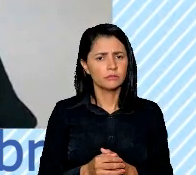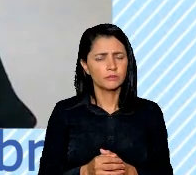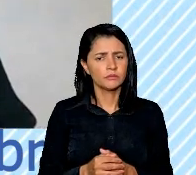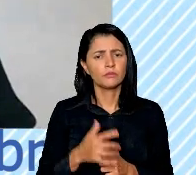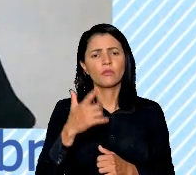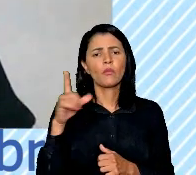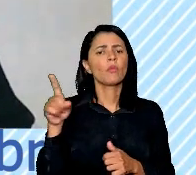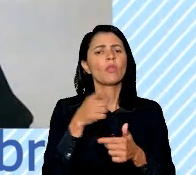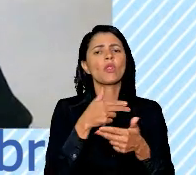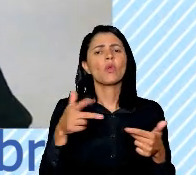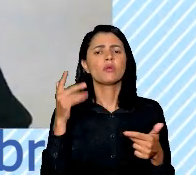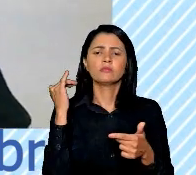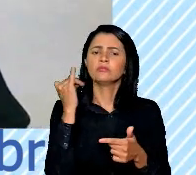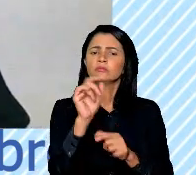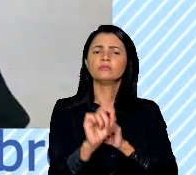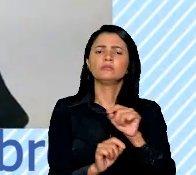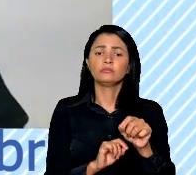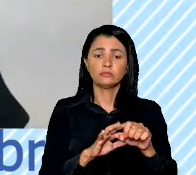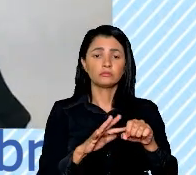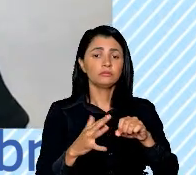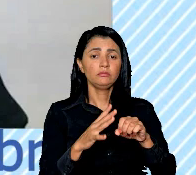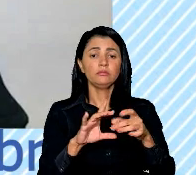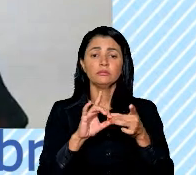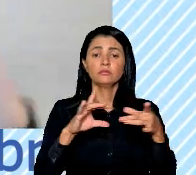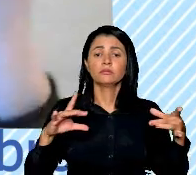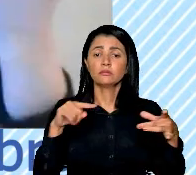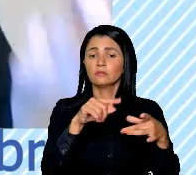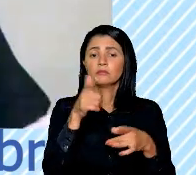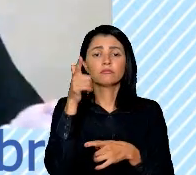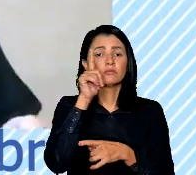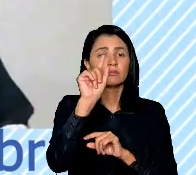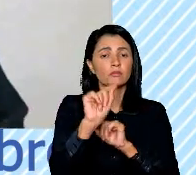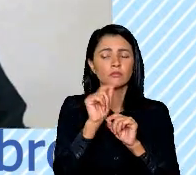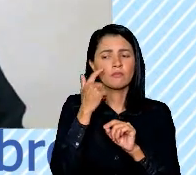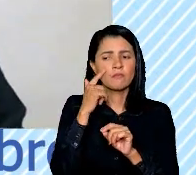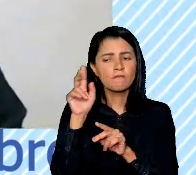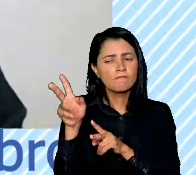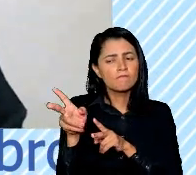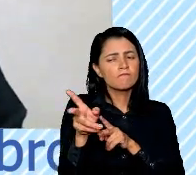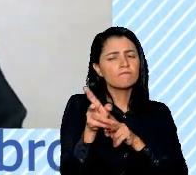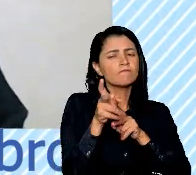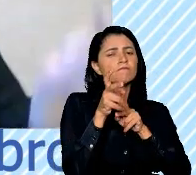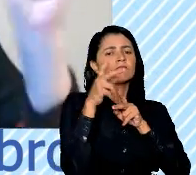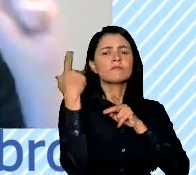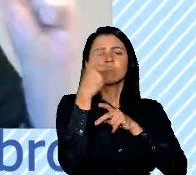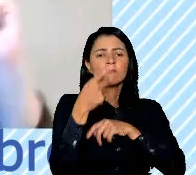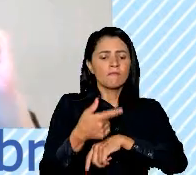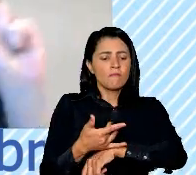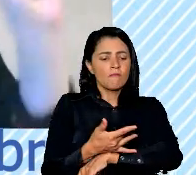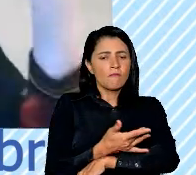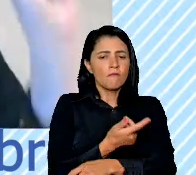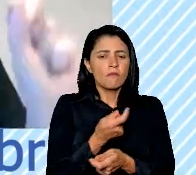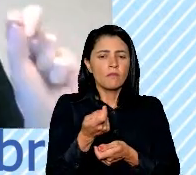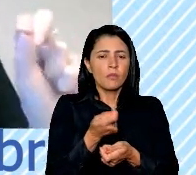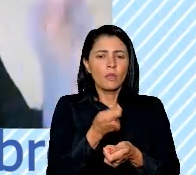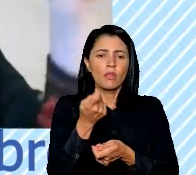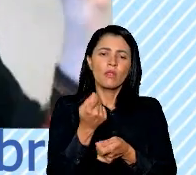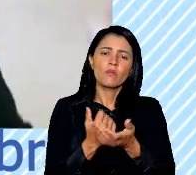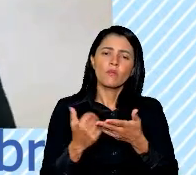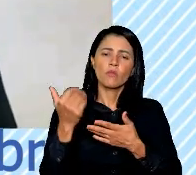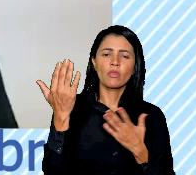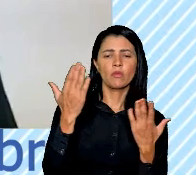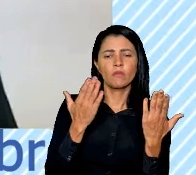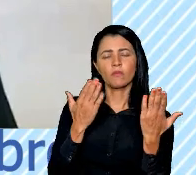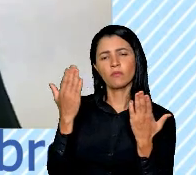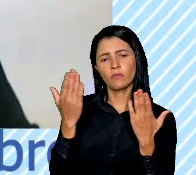venho colocar é que a democracia ainda não conseguiu canalizar as suas emoções numa escala comparável,